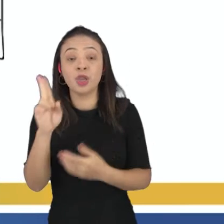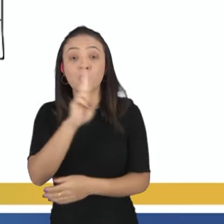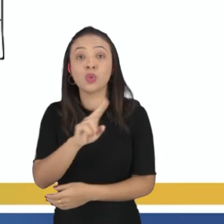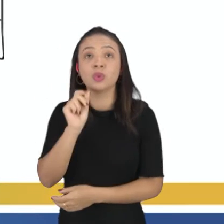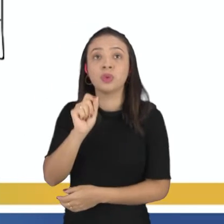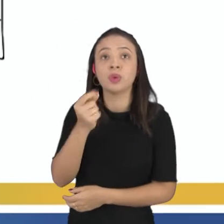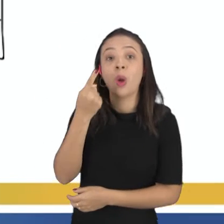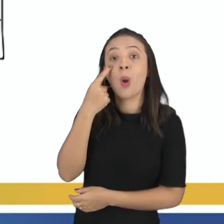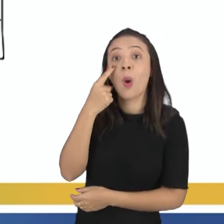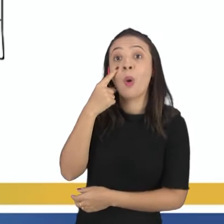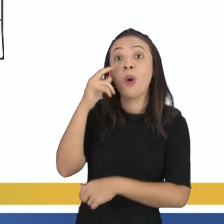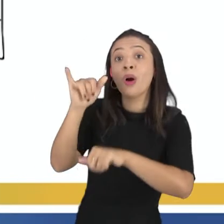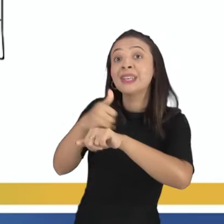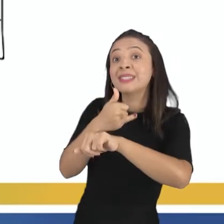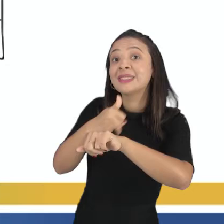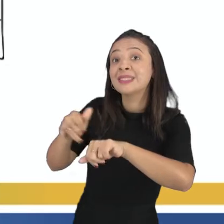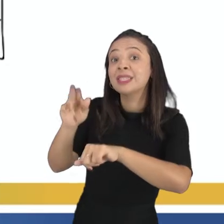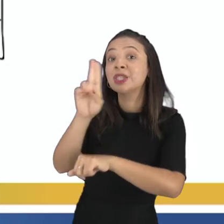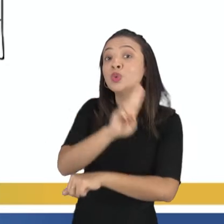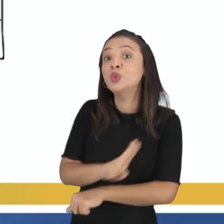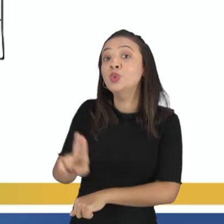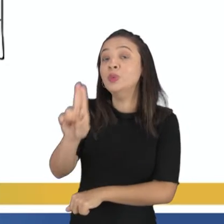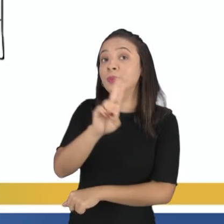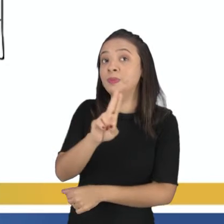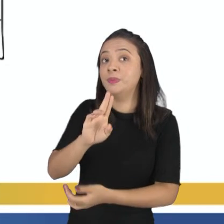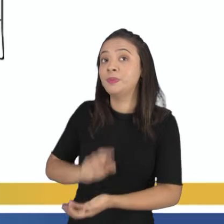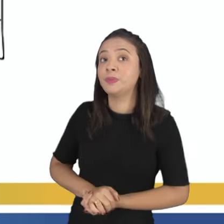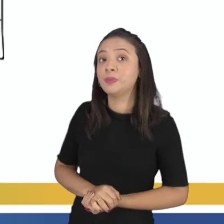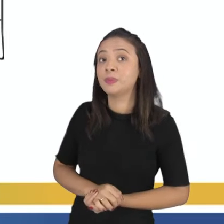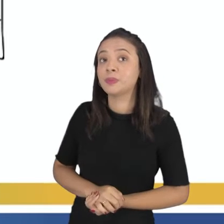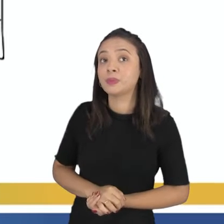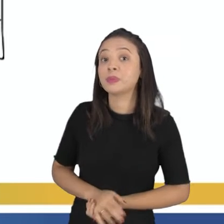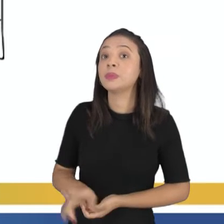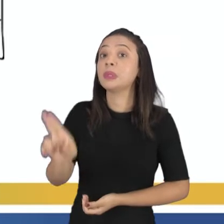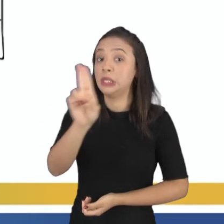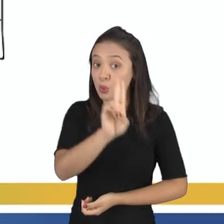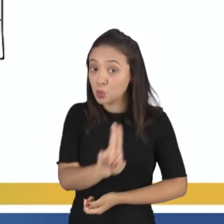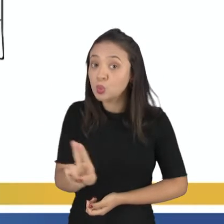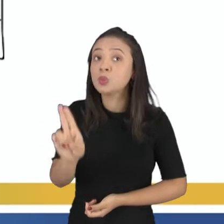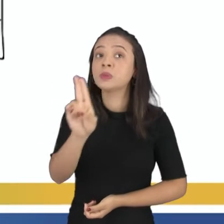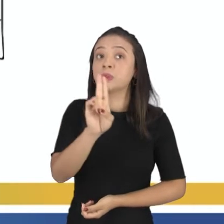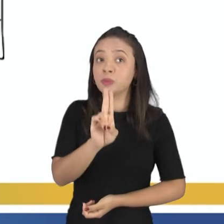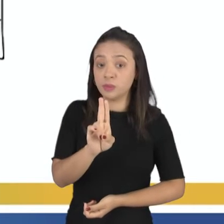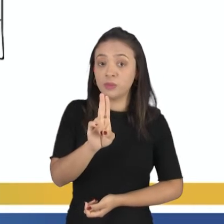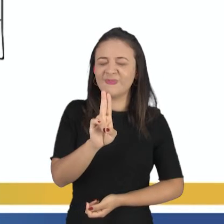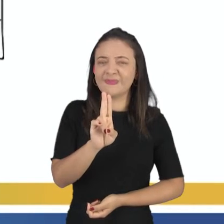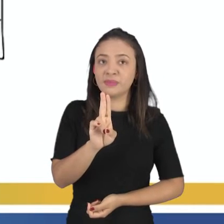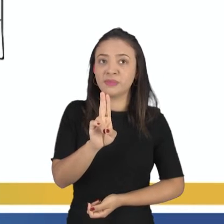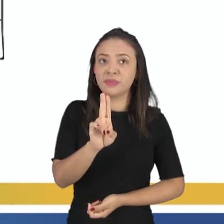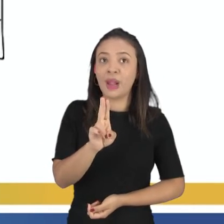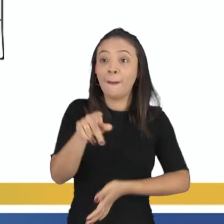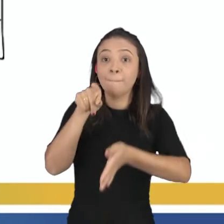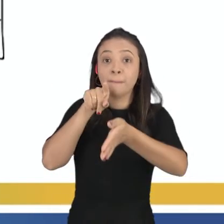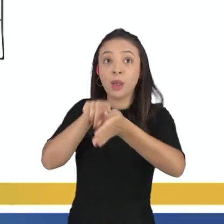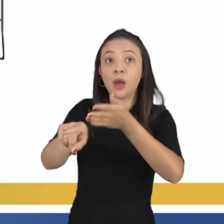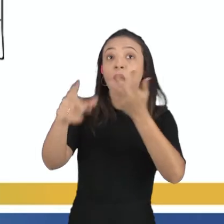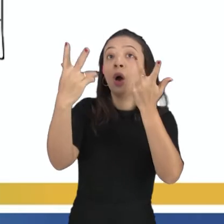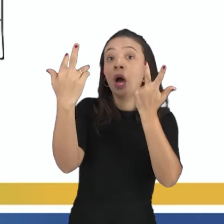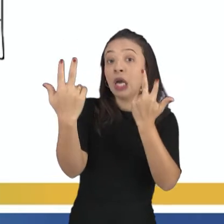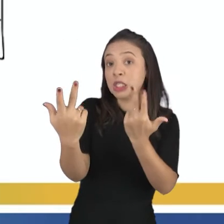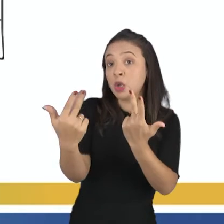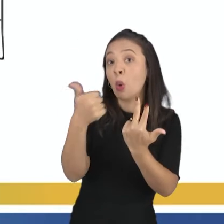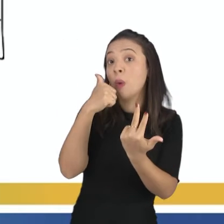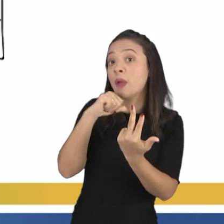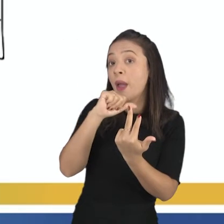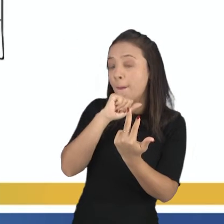utilizar. Olha a técnica que esse menino utilizou. Ele vai utilizar a mesma pergunta que a